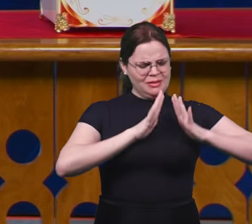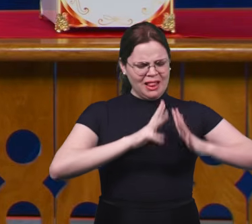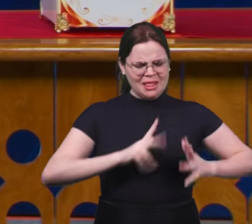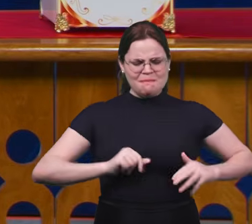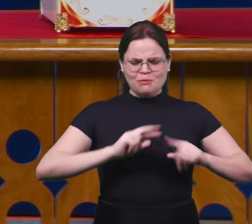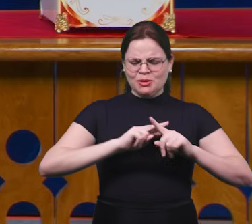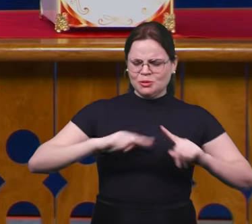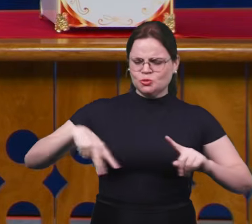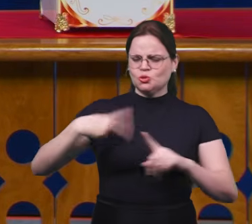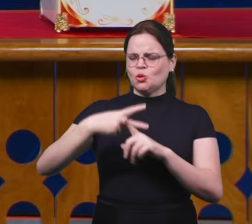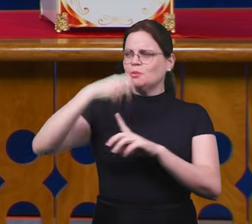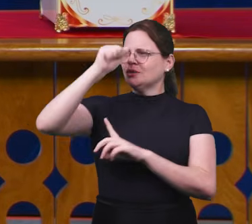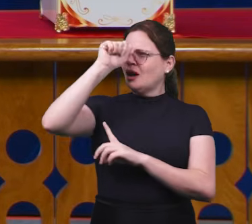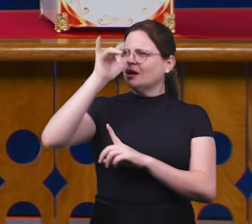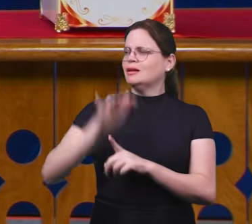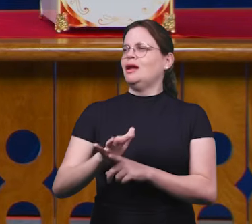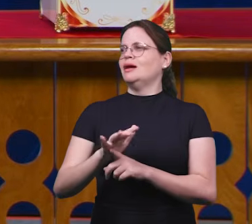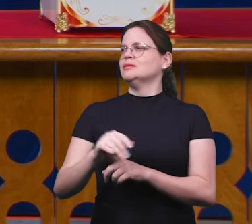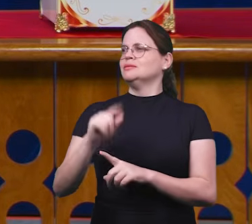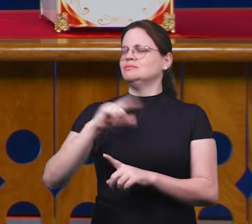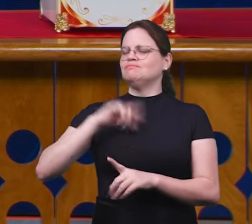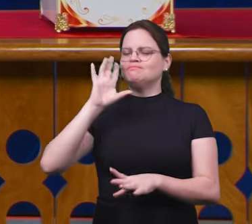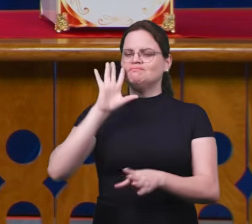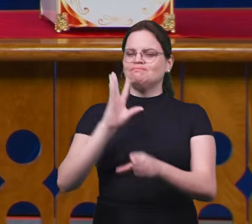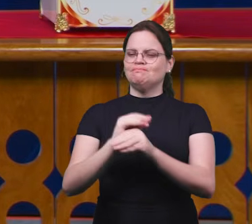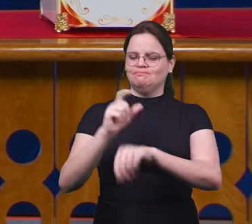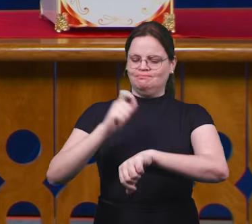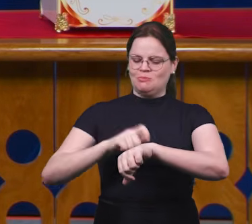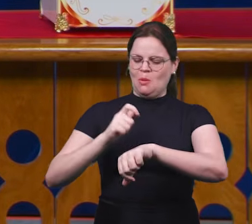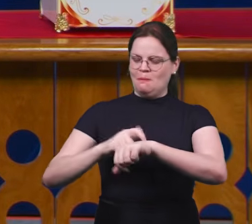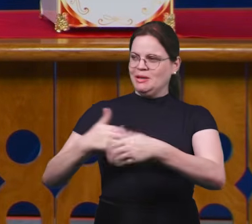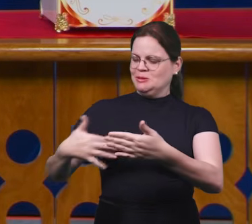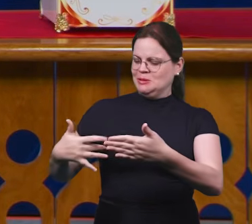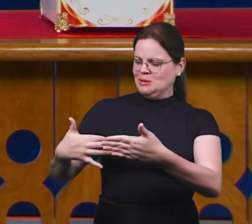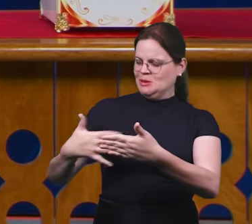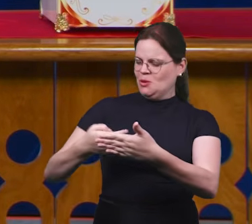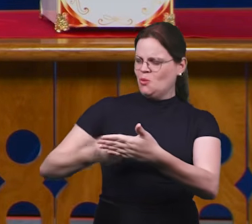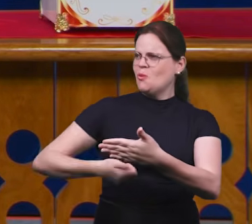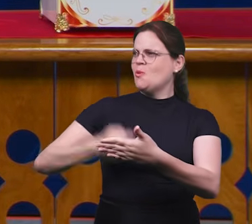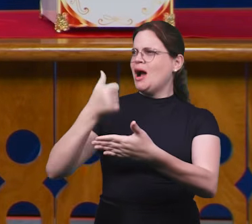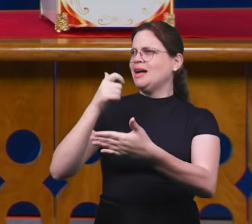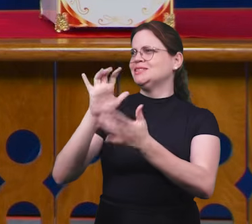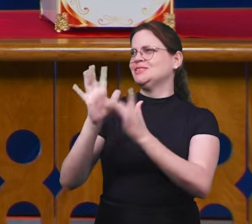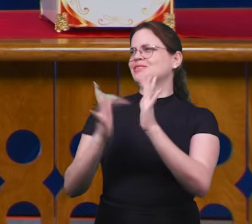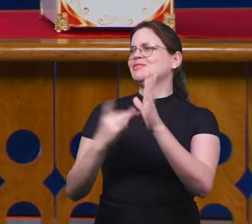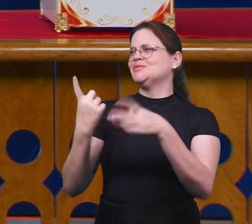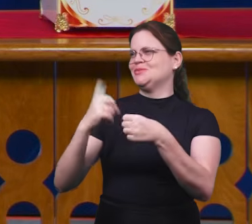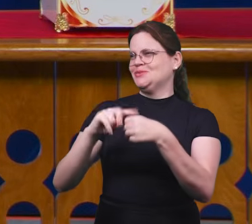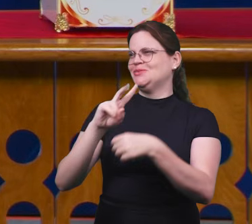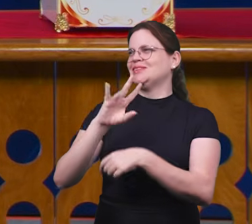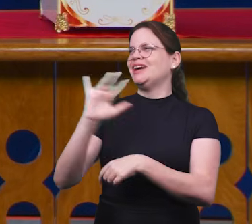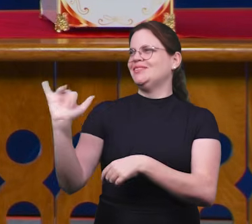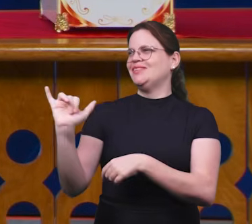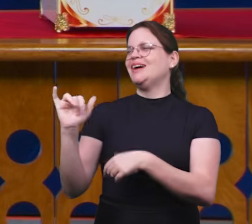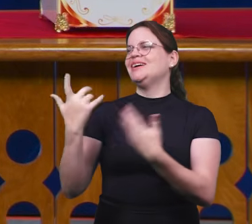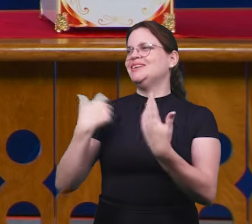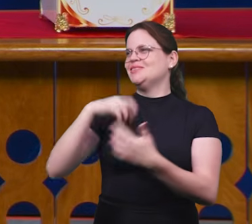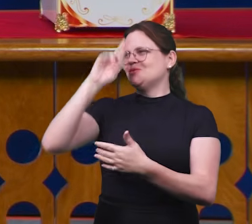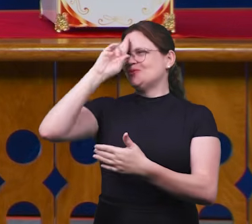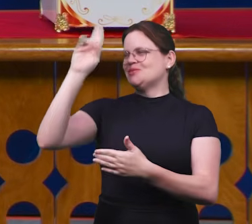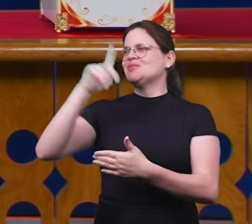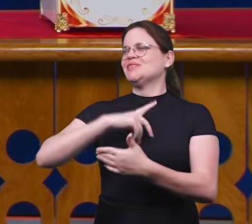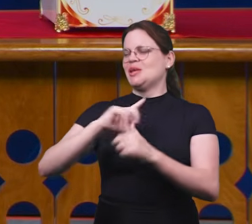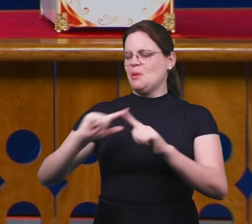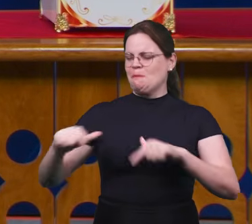Deus. E nesses dias, nesses últimos dias, que antecedem a tua vinda, o Senhor está realizando